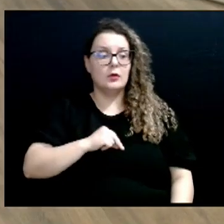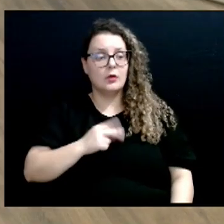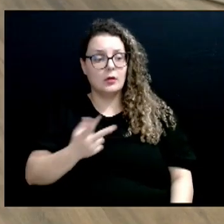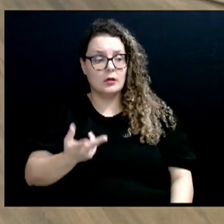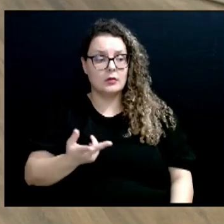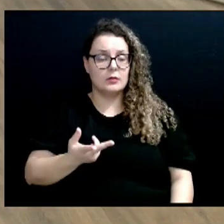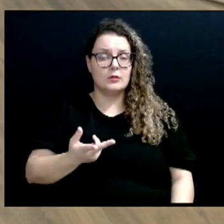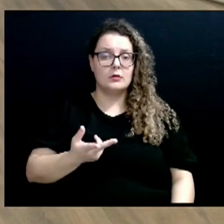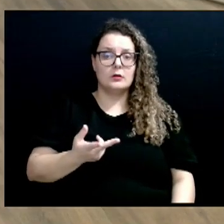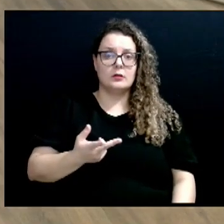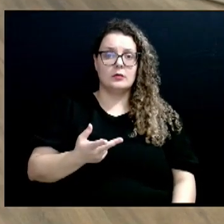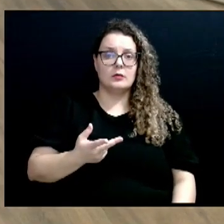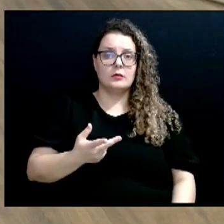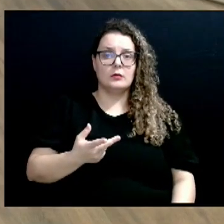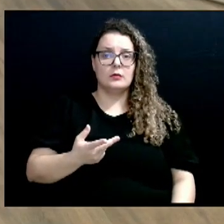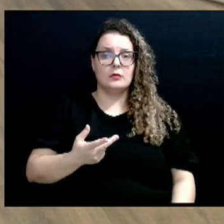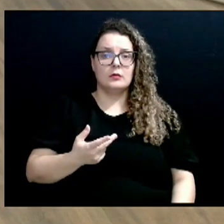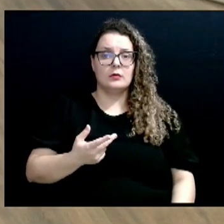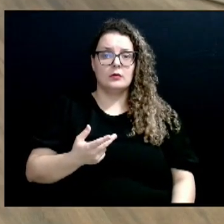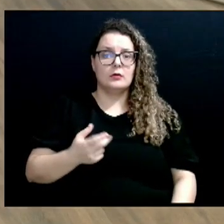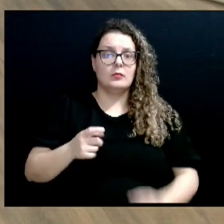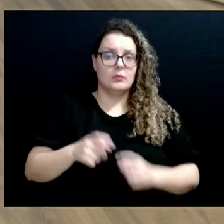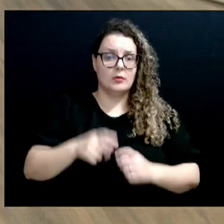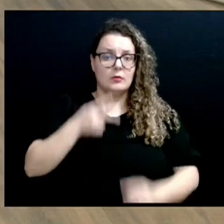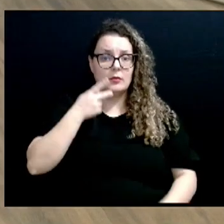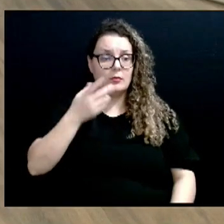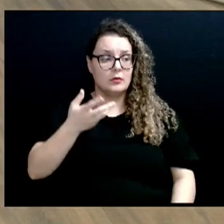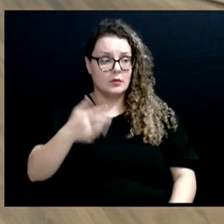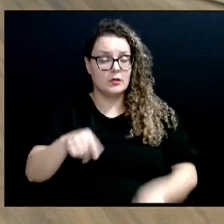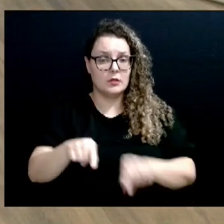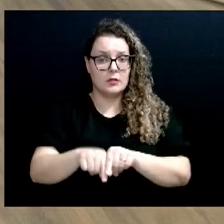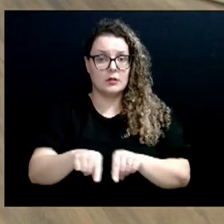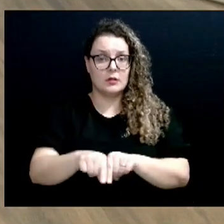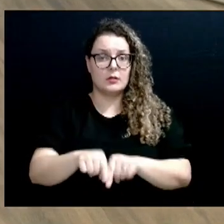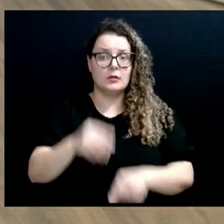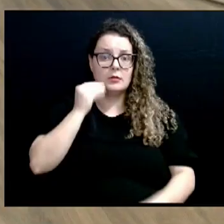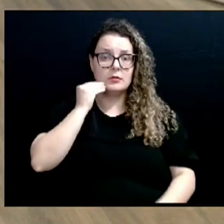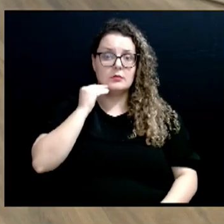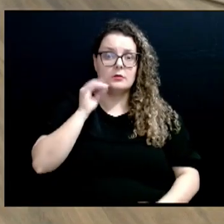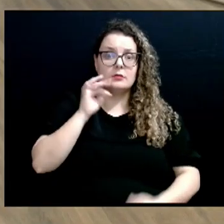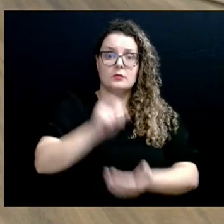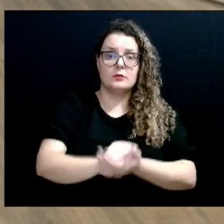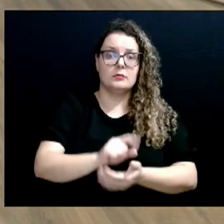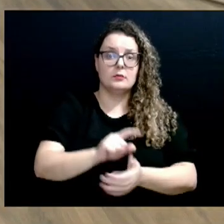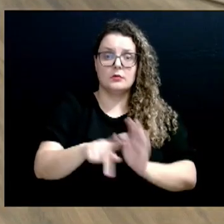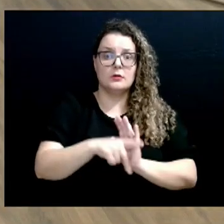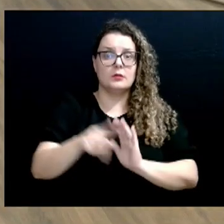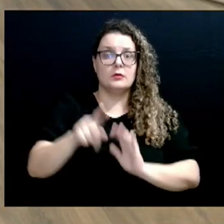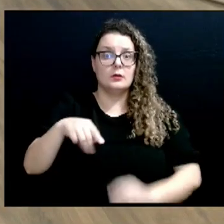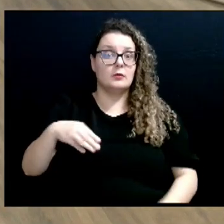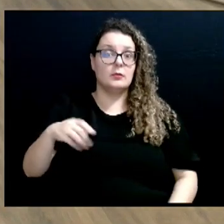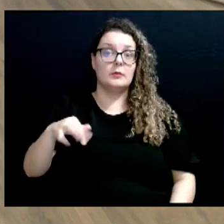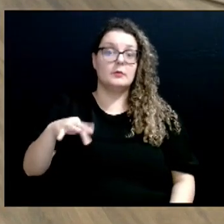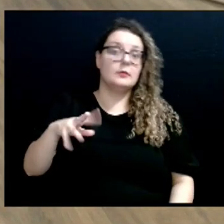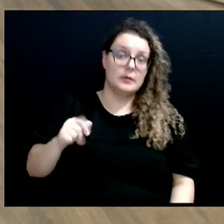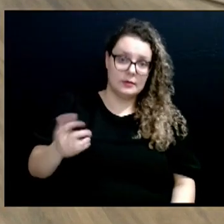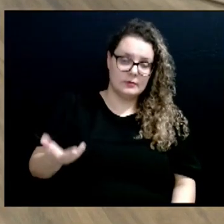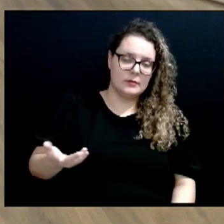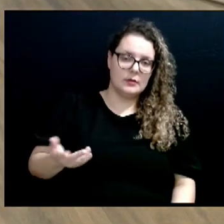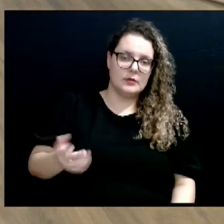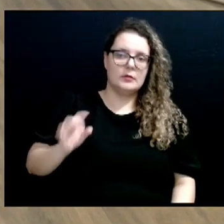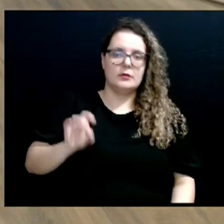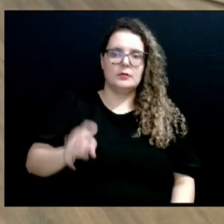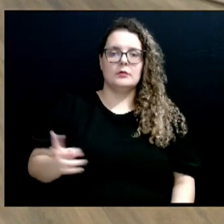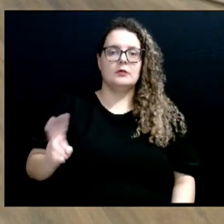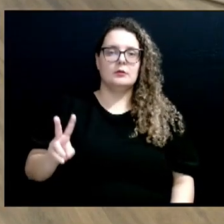de comentarem, eu queria também, tentei me inscrever para fazer parte, mas não, é uma máfia, só podem ser 2 pessoas. Então,